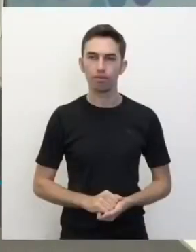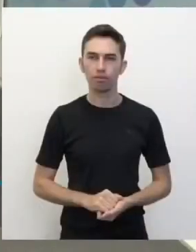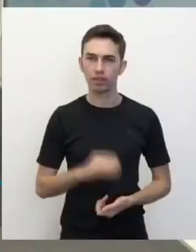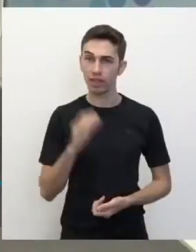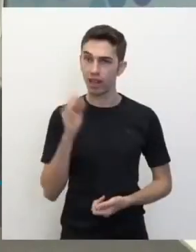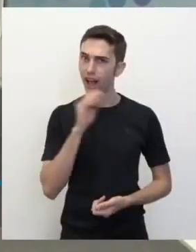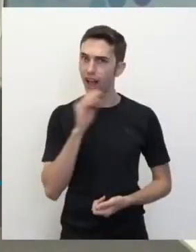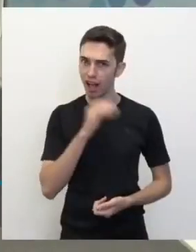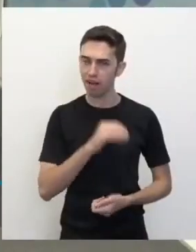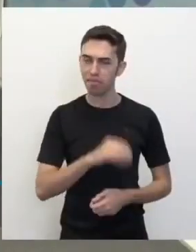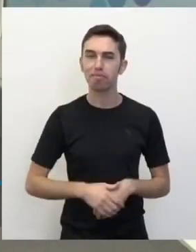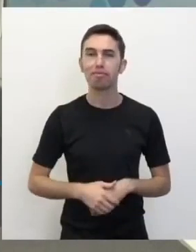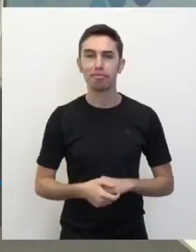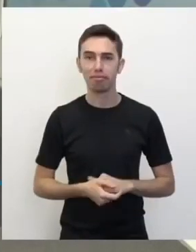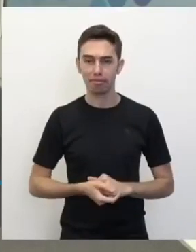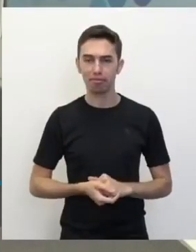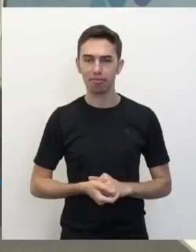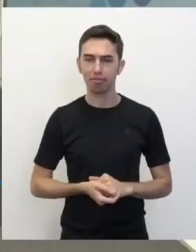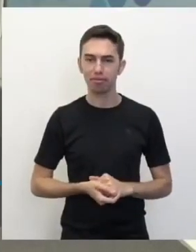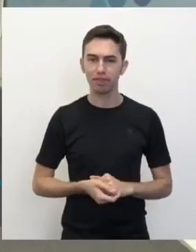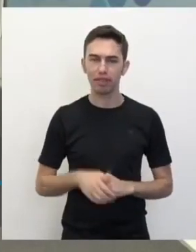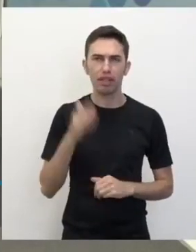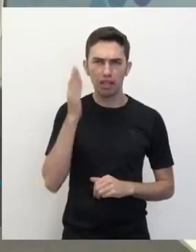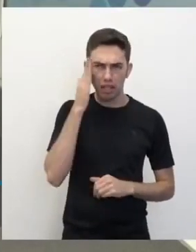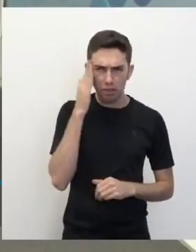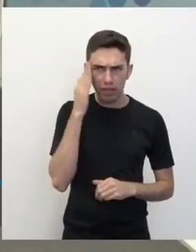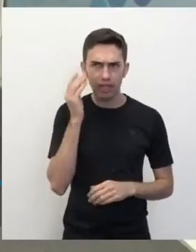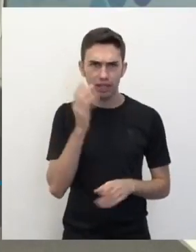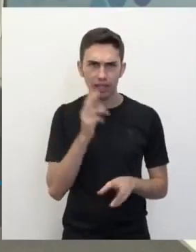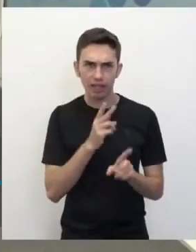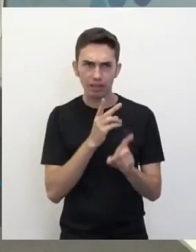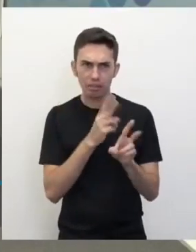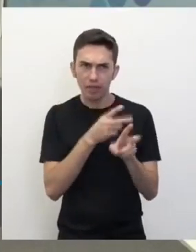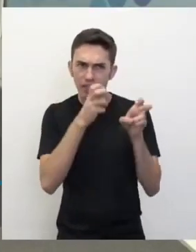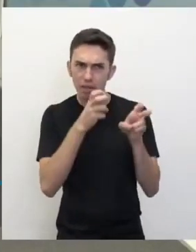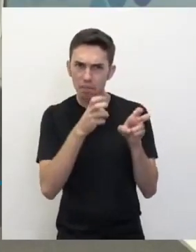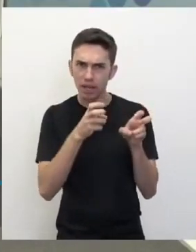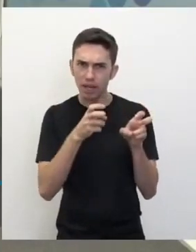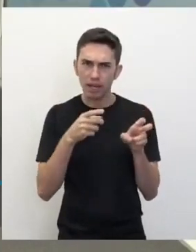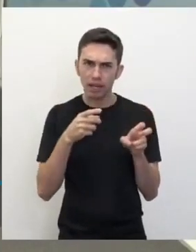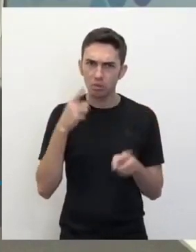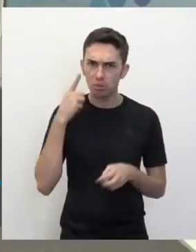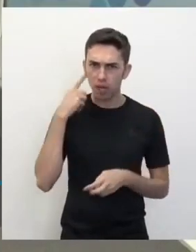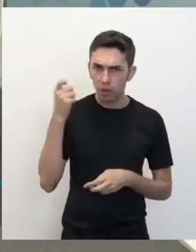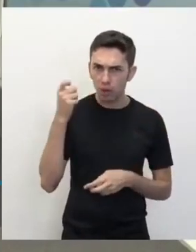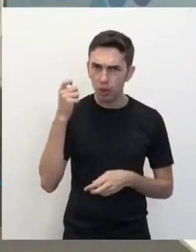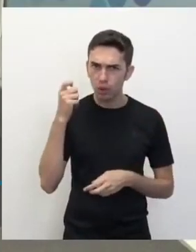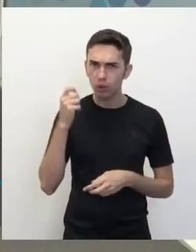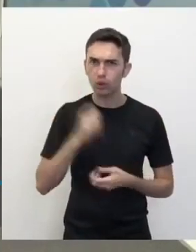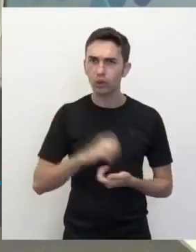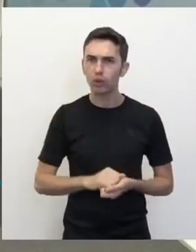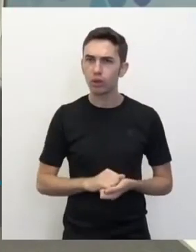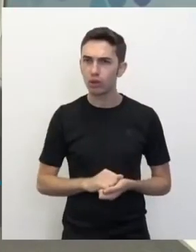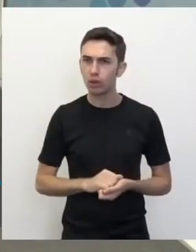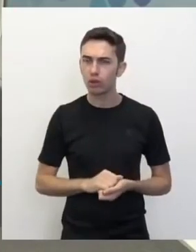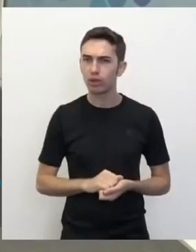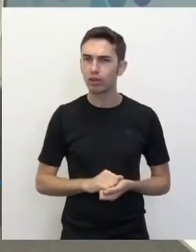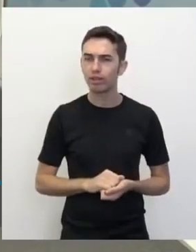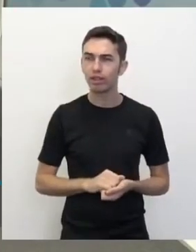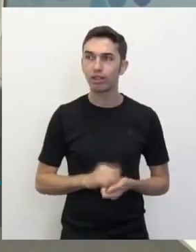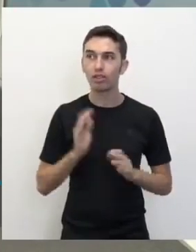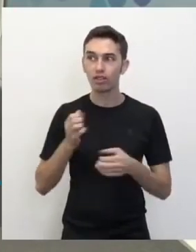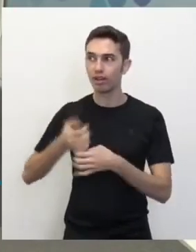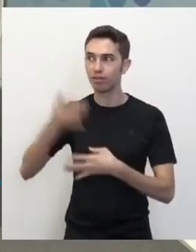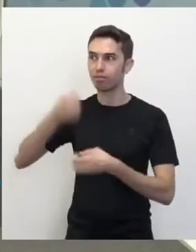Rapidinho esse, hein? Rapidinho, deu pra saber se é agudo ou grave, o pessoal respondeu ou precisa ouvir de novo? Não precisa nem ouvir de novo aqui, ó. Já começou a subir